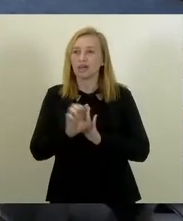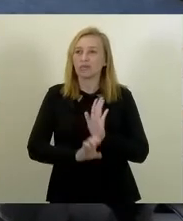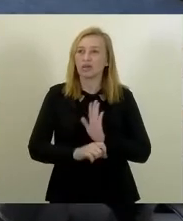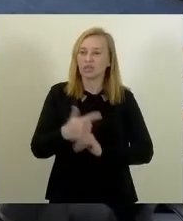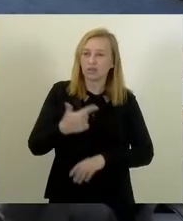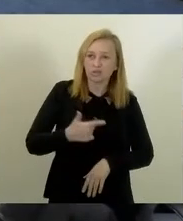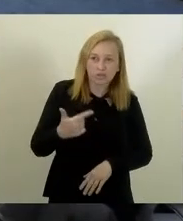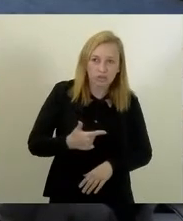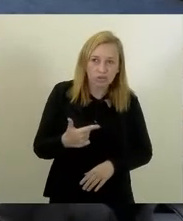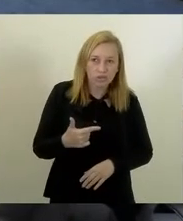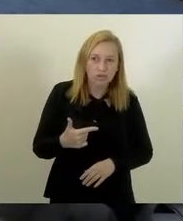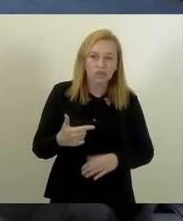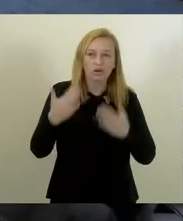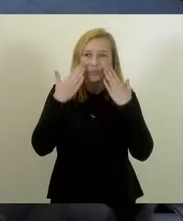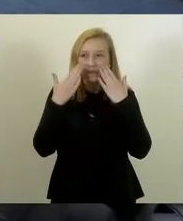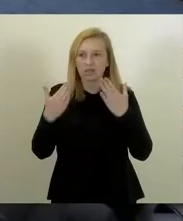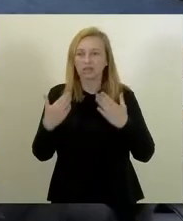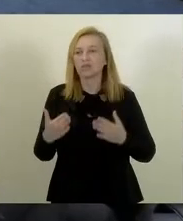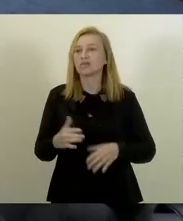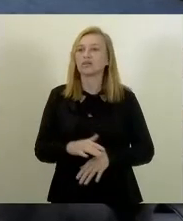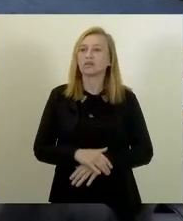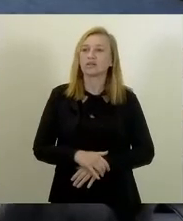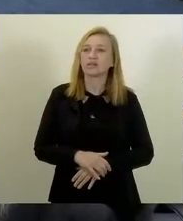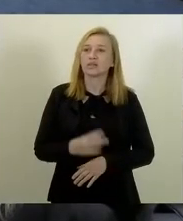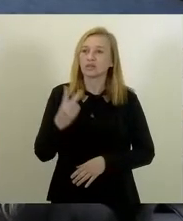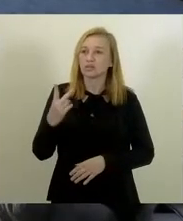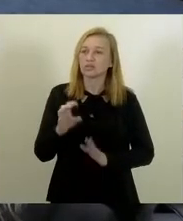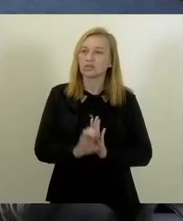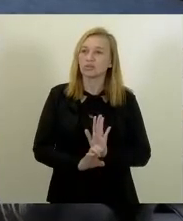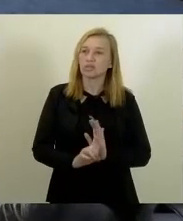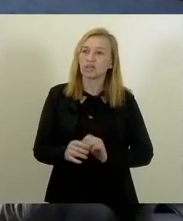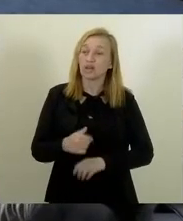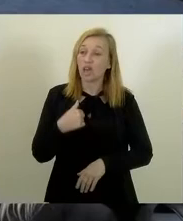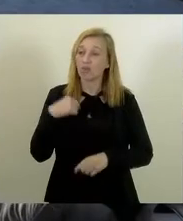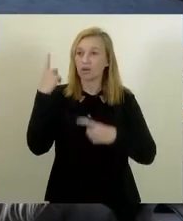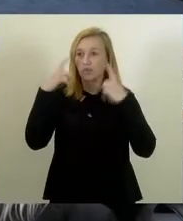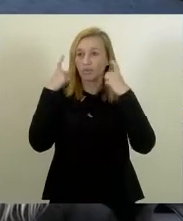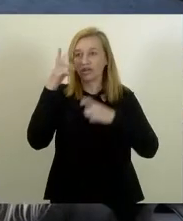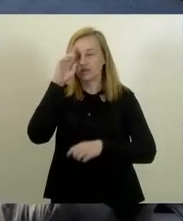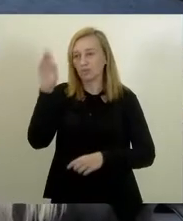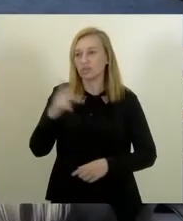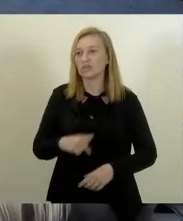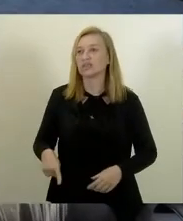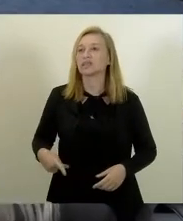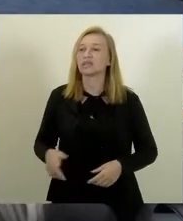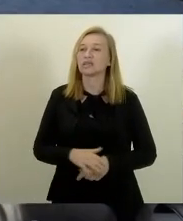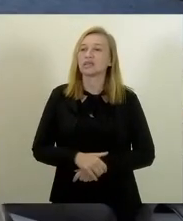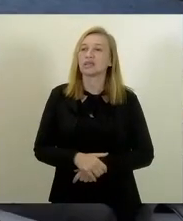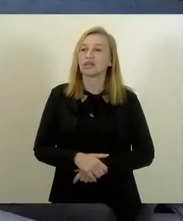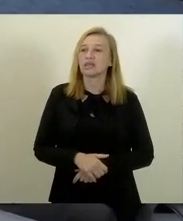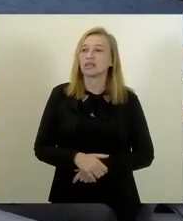Luiz, estará condicionada à apresentação de estudo de impacto. São as duas emendas. Eu estava preocupado, senhor presidente. Estudo de impacto. Era com estudo de impacto, porque é